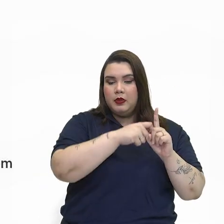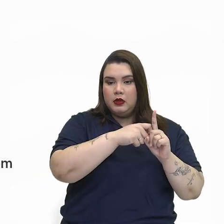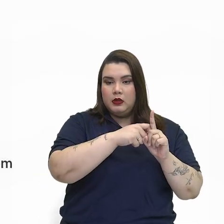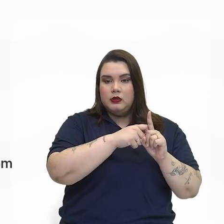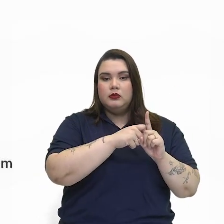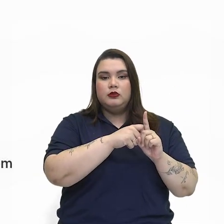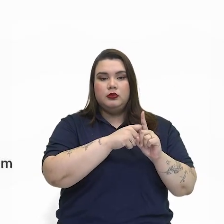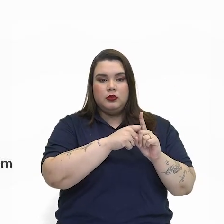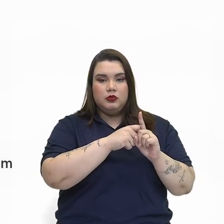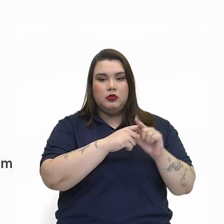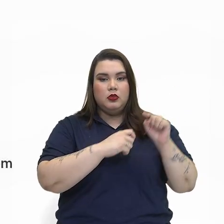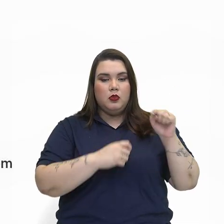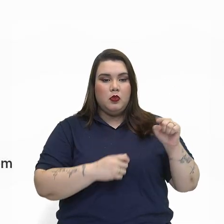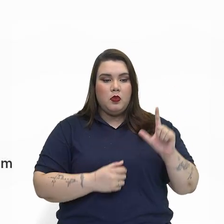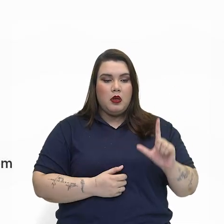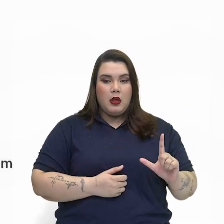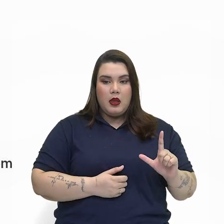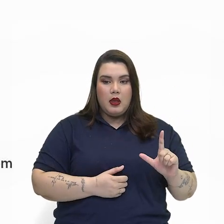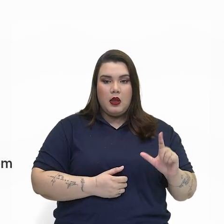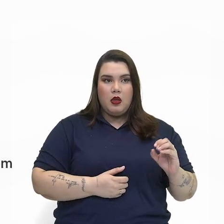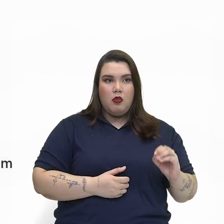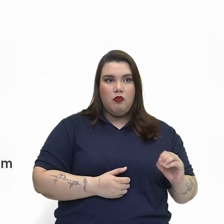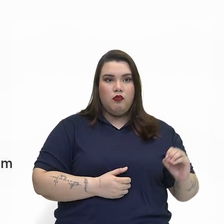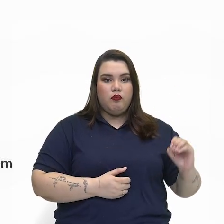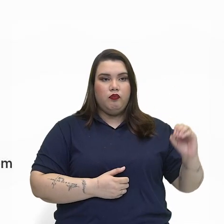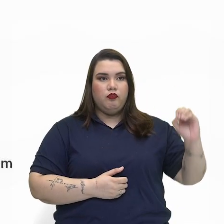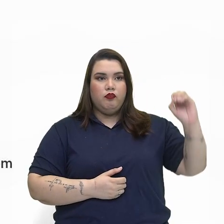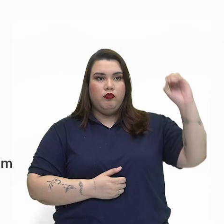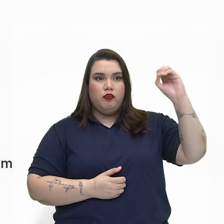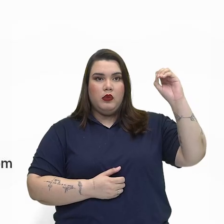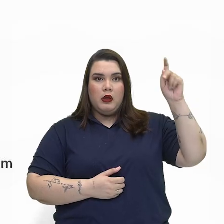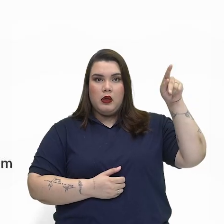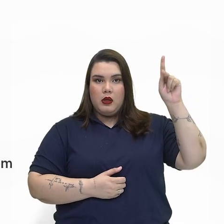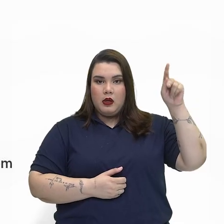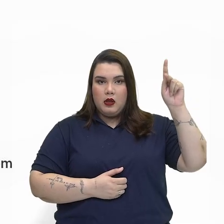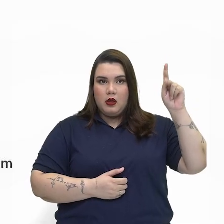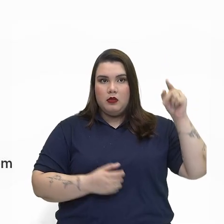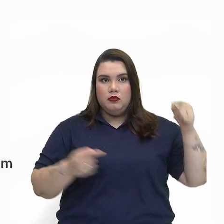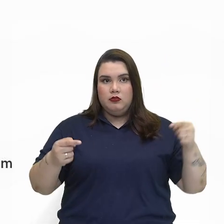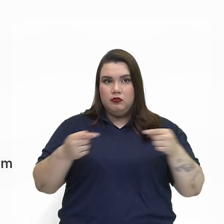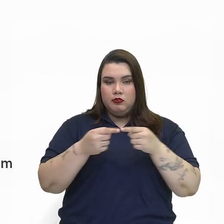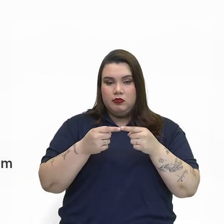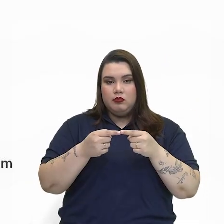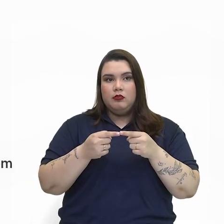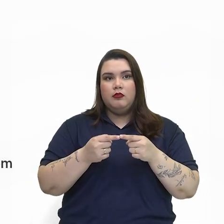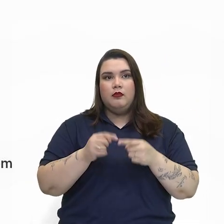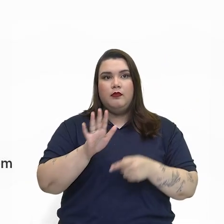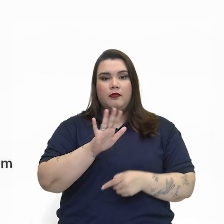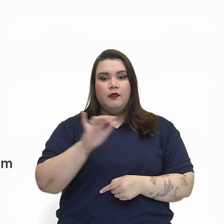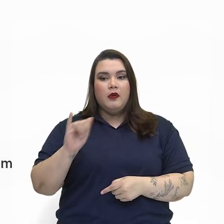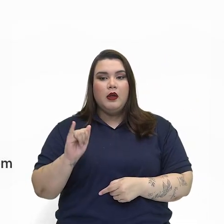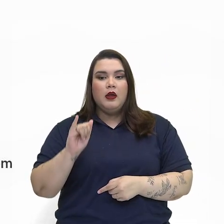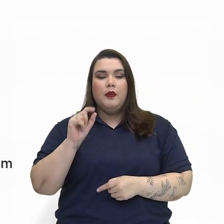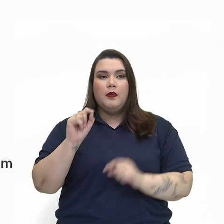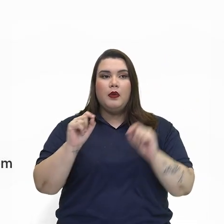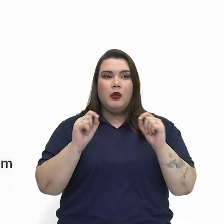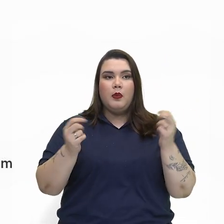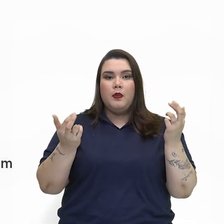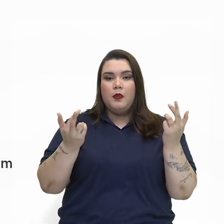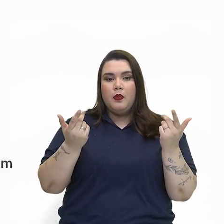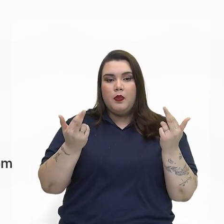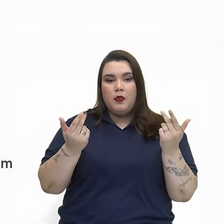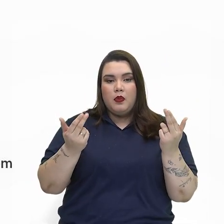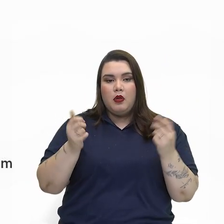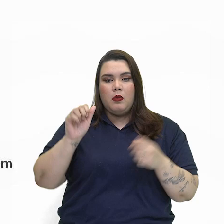para sair do ponto L e chegar no ponto K, essa área 2 aqui, ó, vai ser idêntica à área